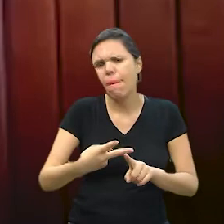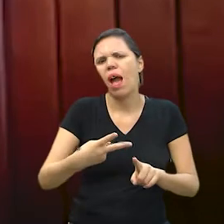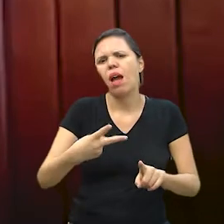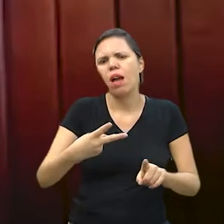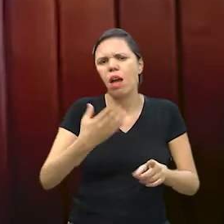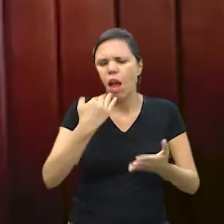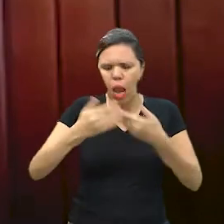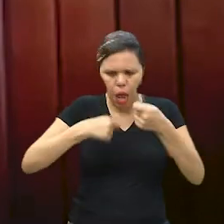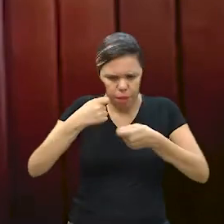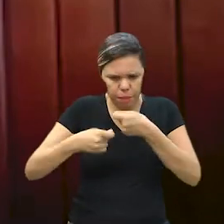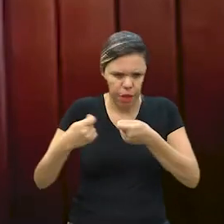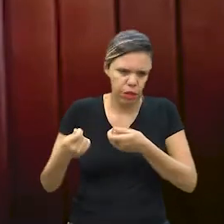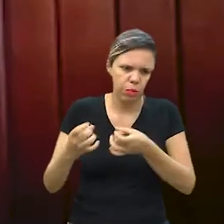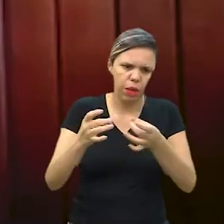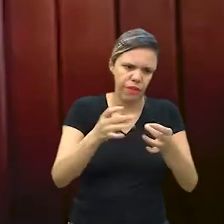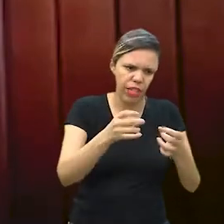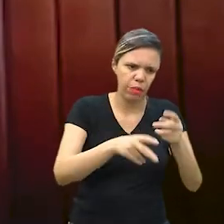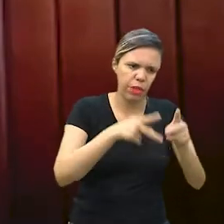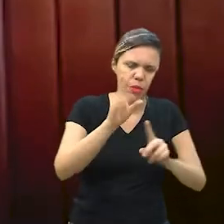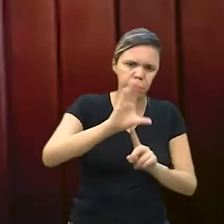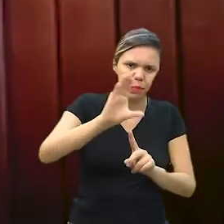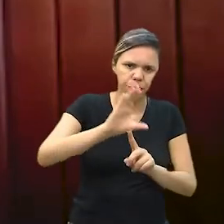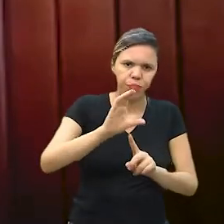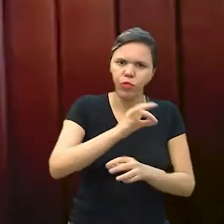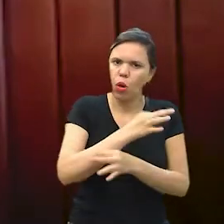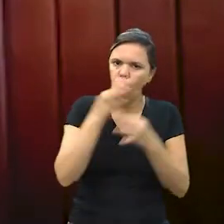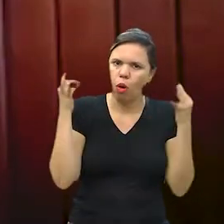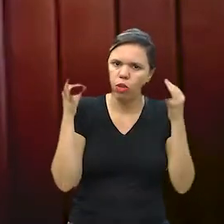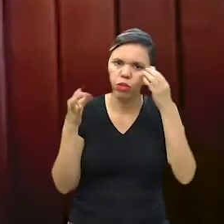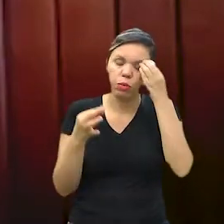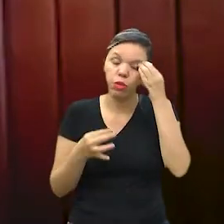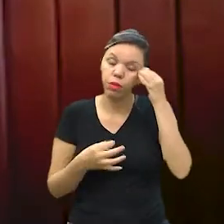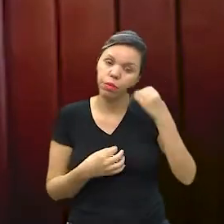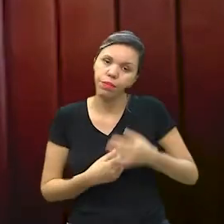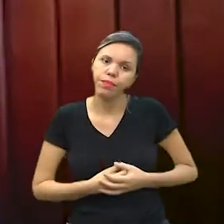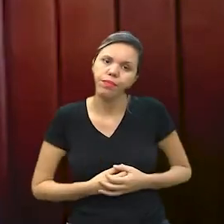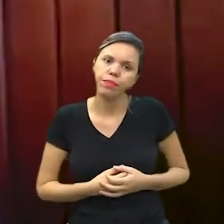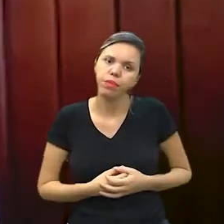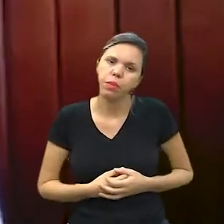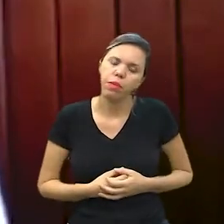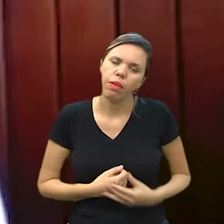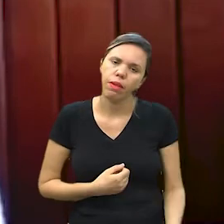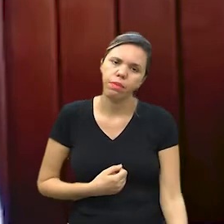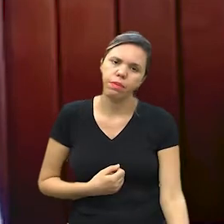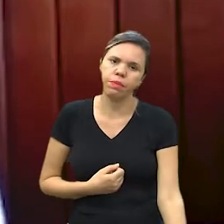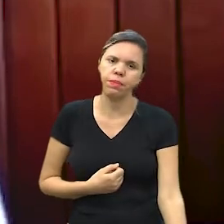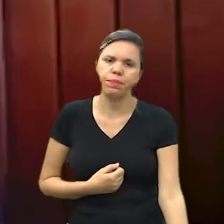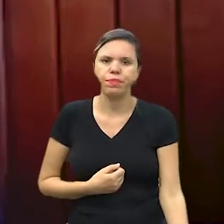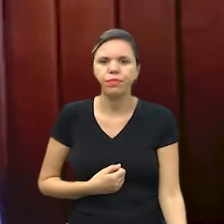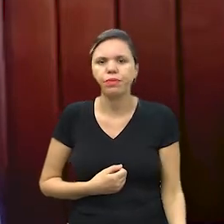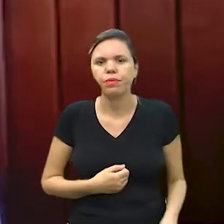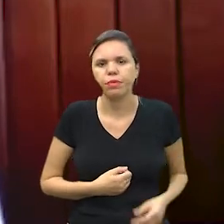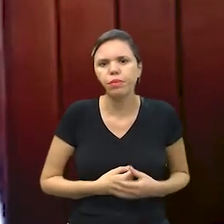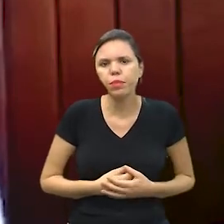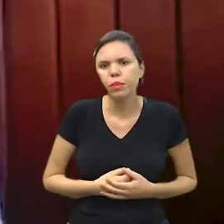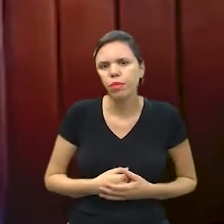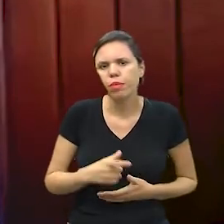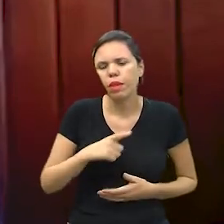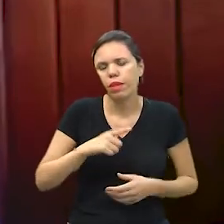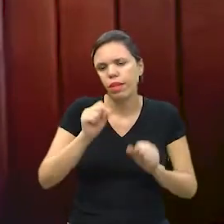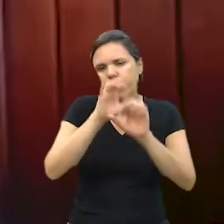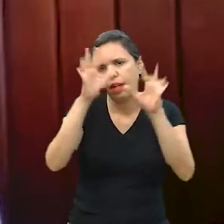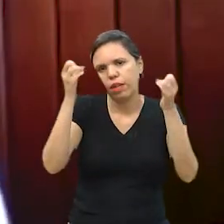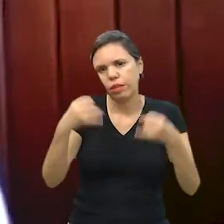para os consumidores. Então, isso é algo divino mesmo, né? Quer dizer, a gente coloca, só para ter um pouco de clareza,